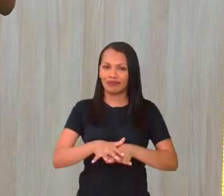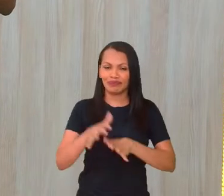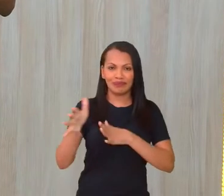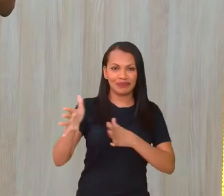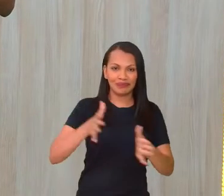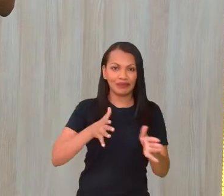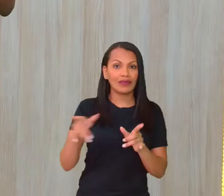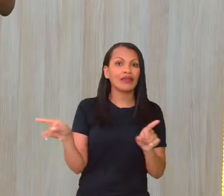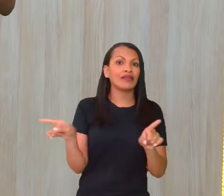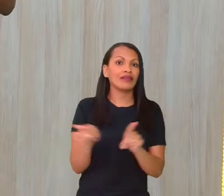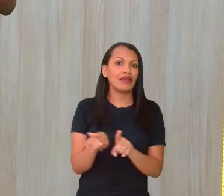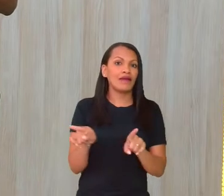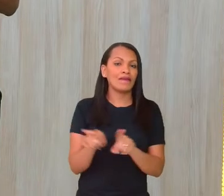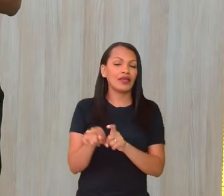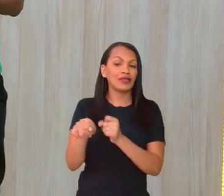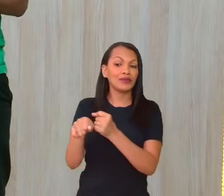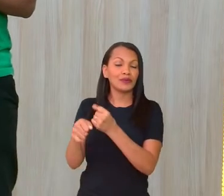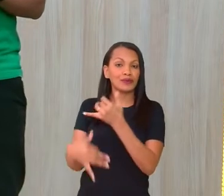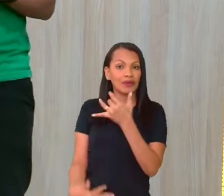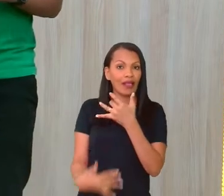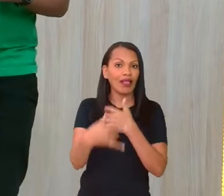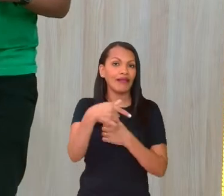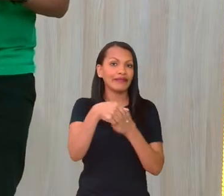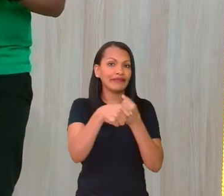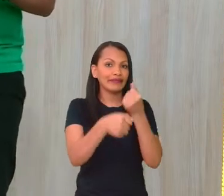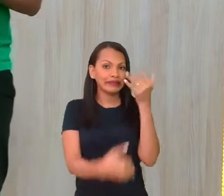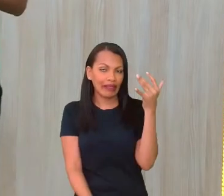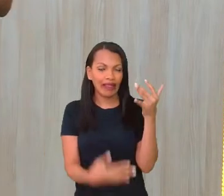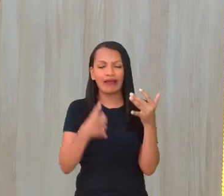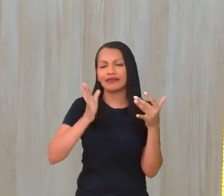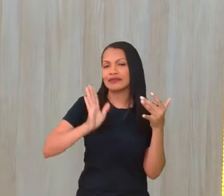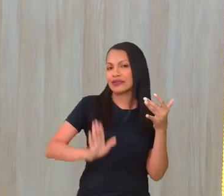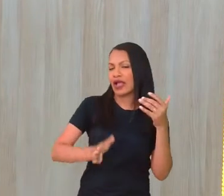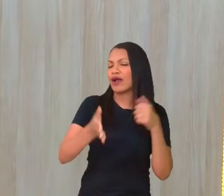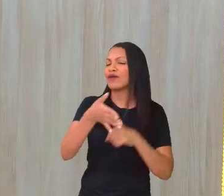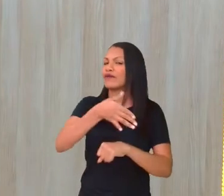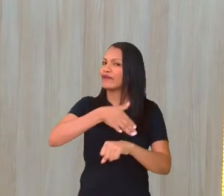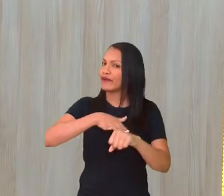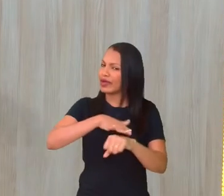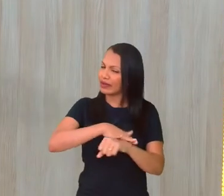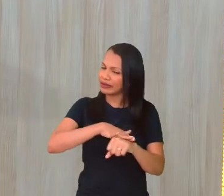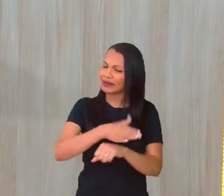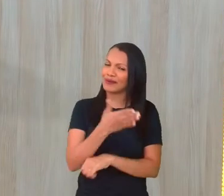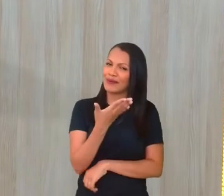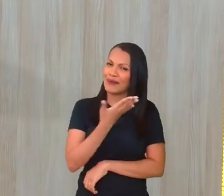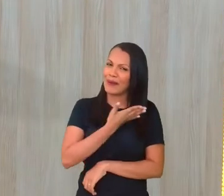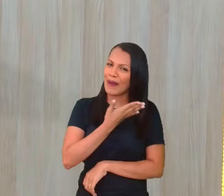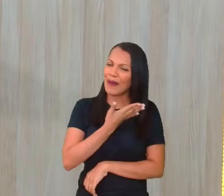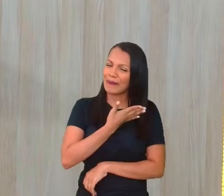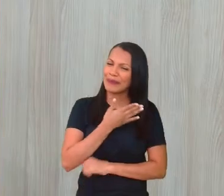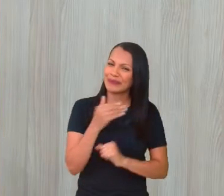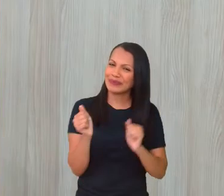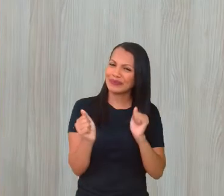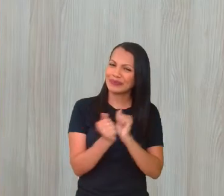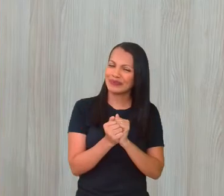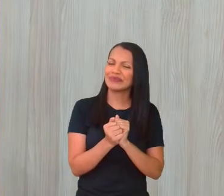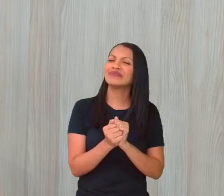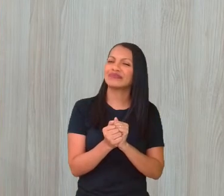ali no chat, que já tá aí falando com vocês, meu amigo e companheiro, Gilson